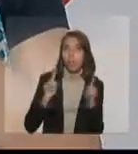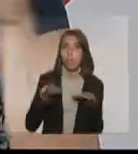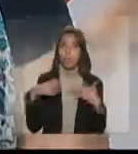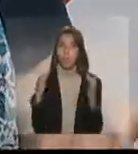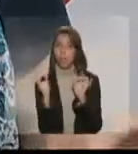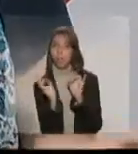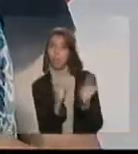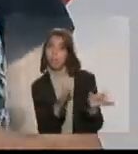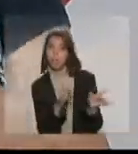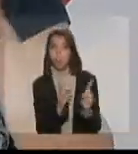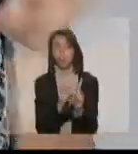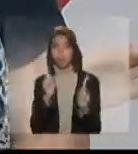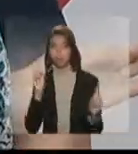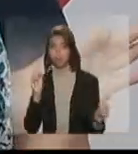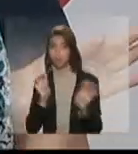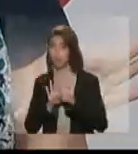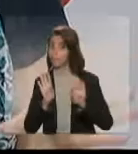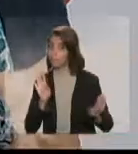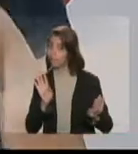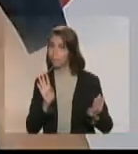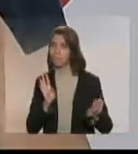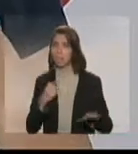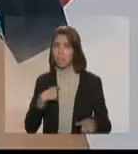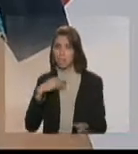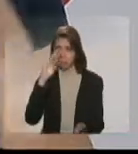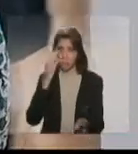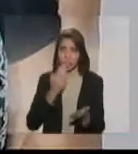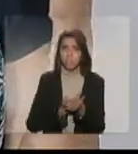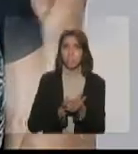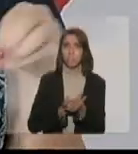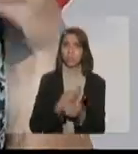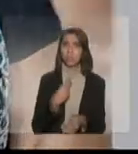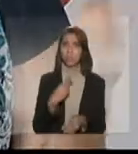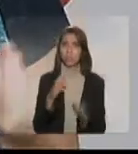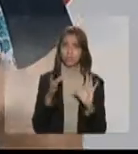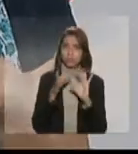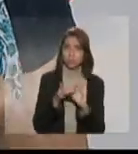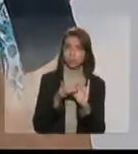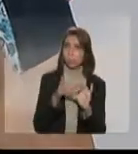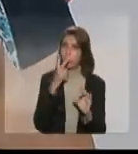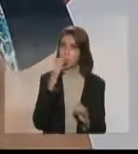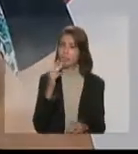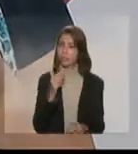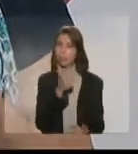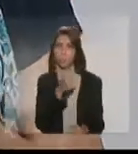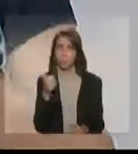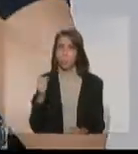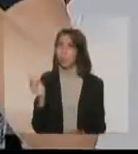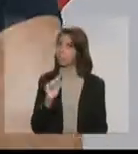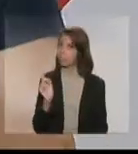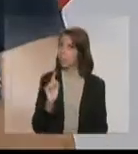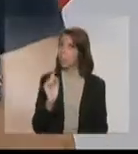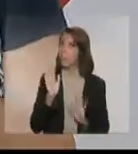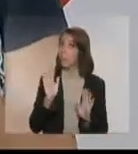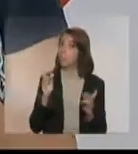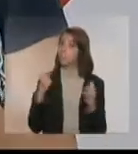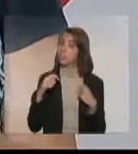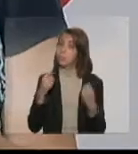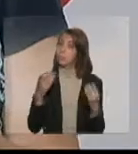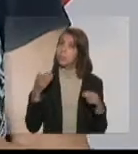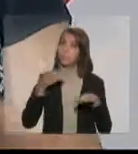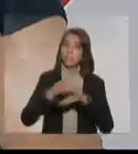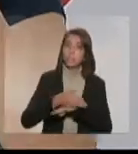ela se abandona ou ela sai de perto eu não acredito que esse relacionamento não possa ser resgatado de uma maneira saudável mas precisa haver uma